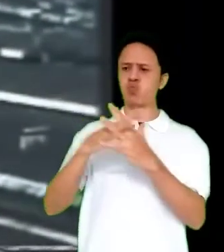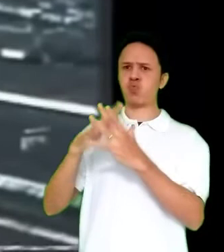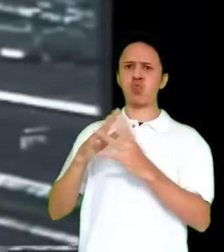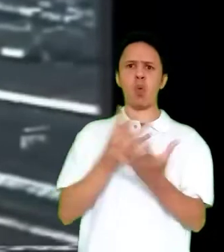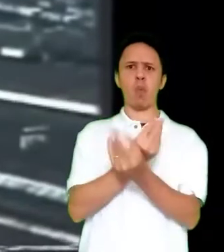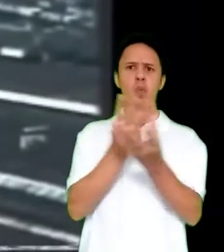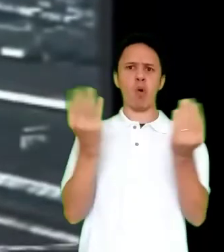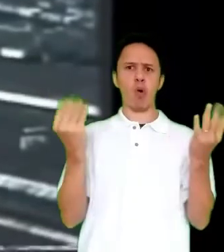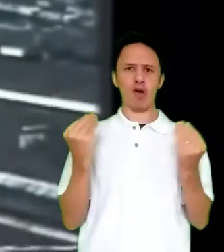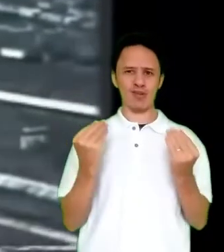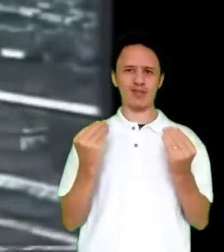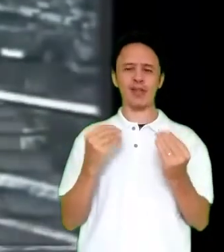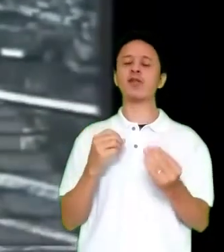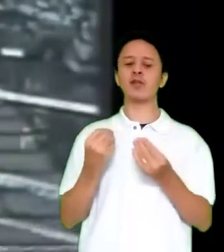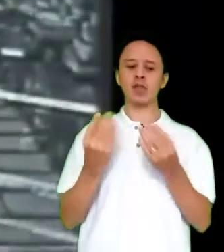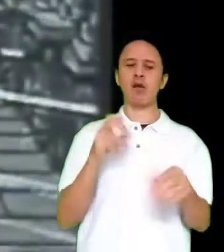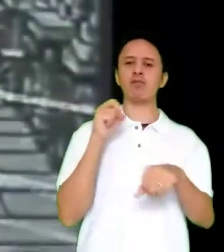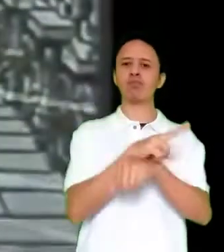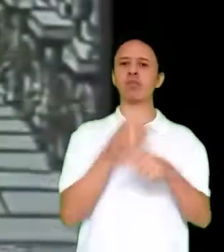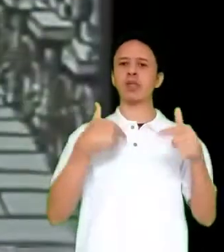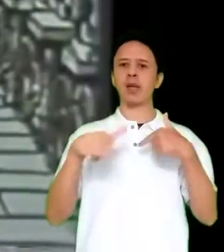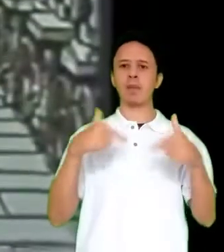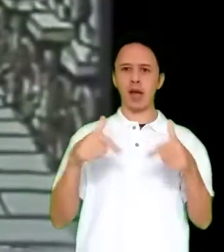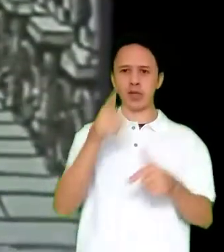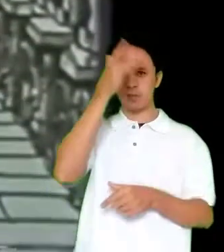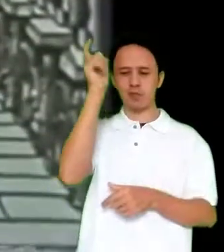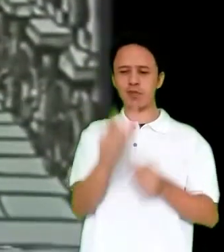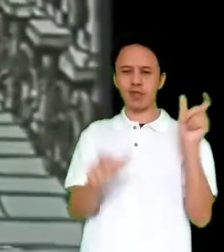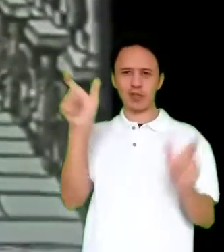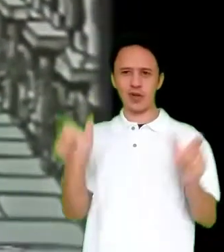e empregador de centenas de trabalhadores.